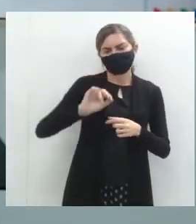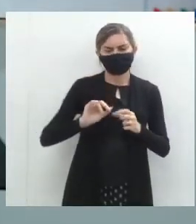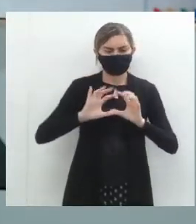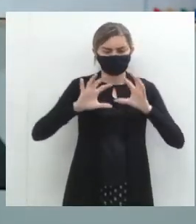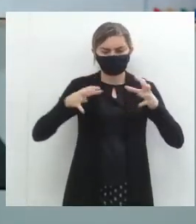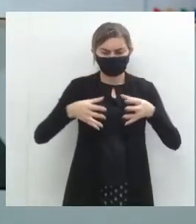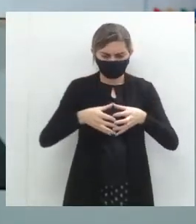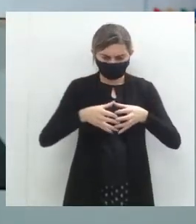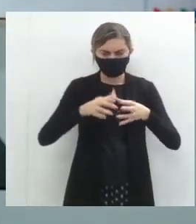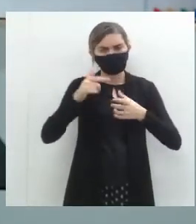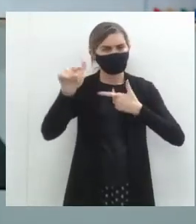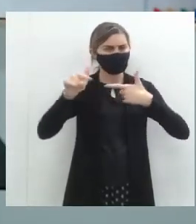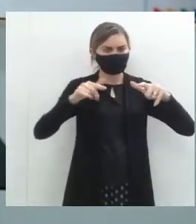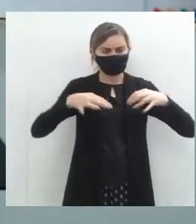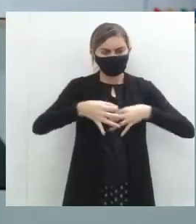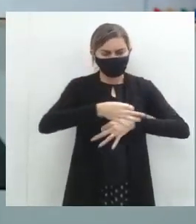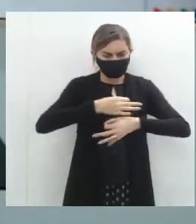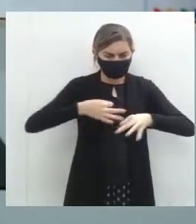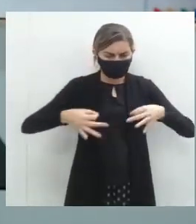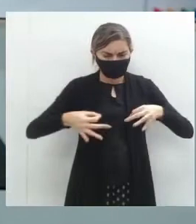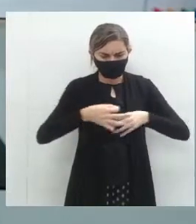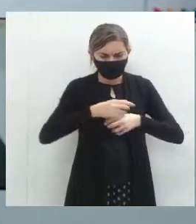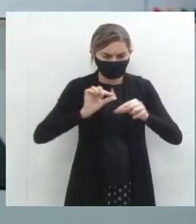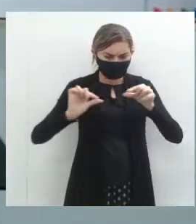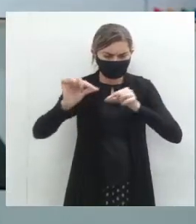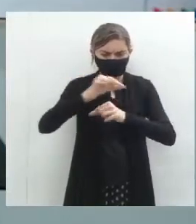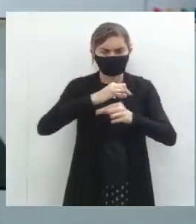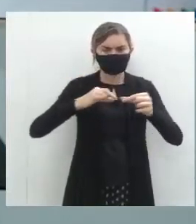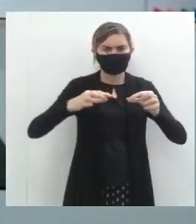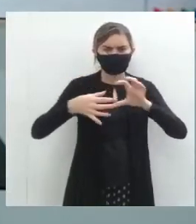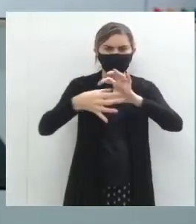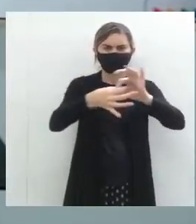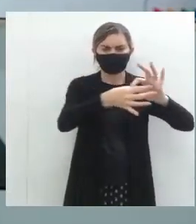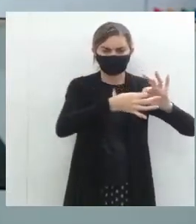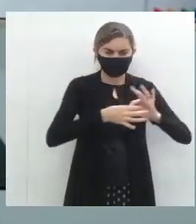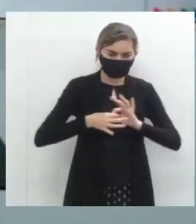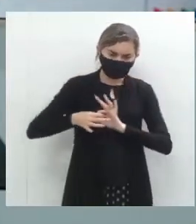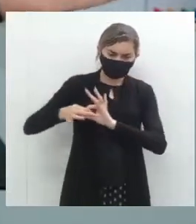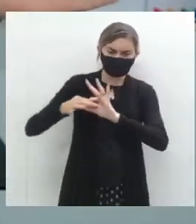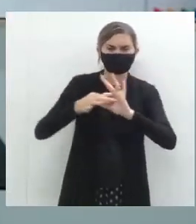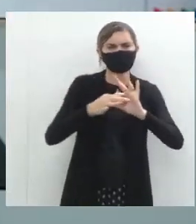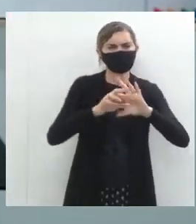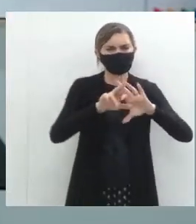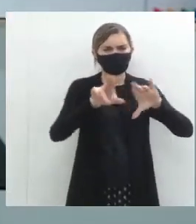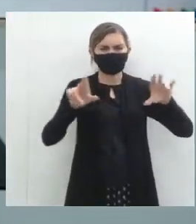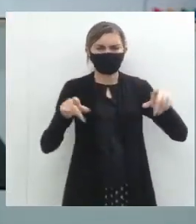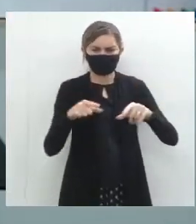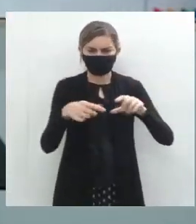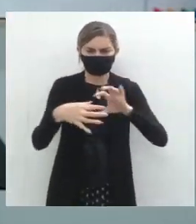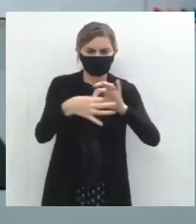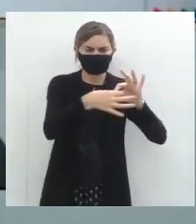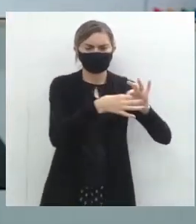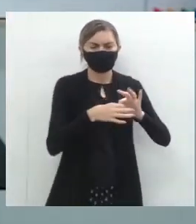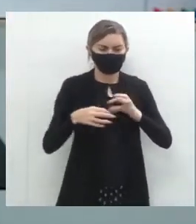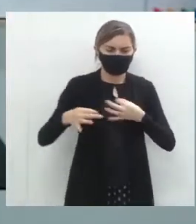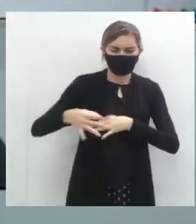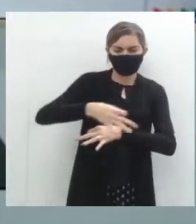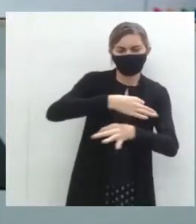com vários outros monômeros. A partir do momento que você faz a união de vários monômeros,